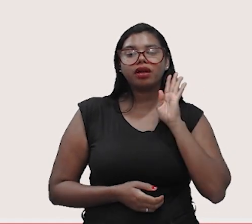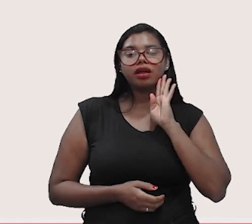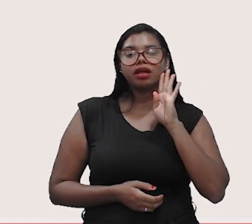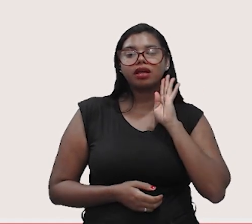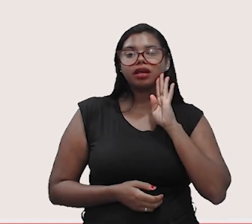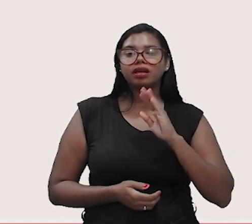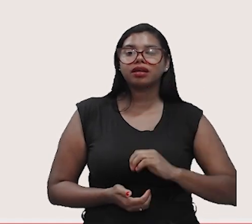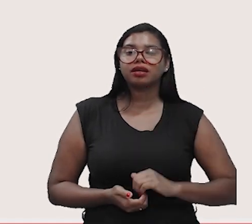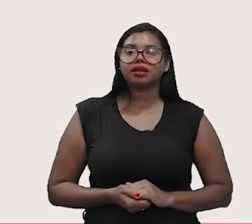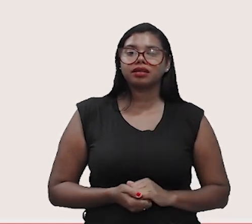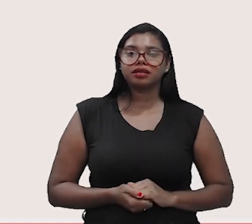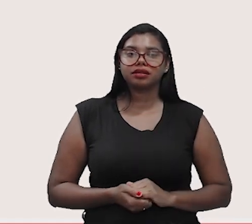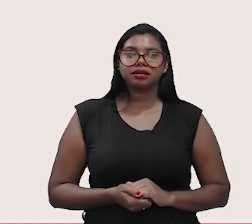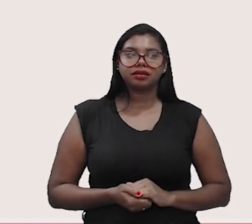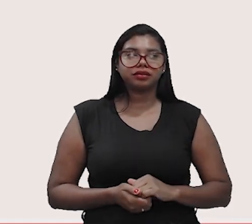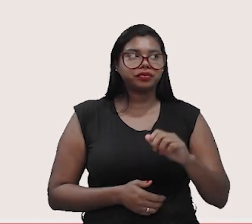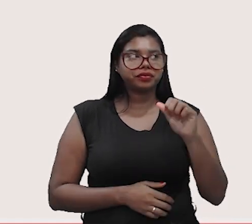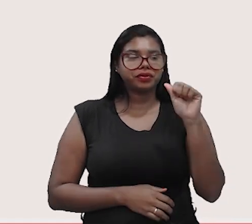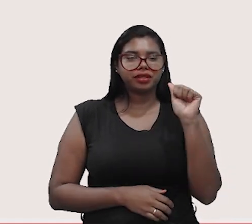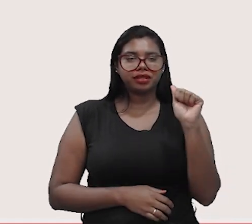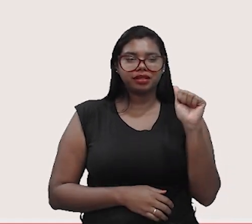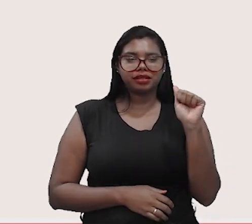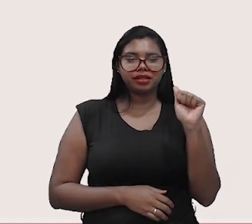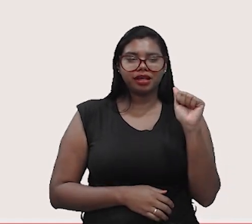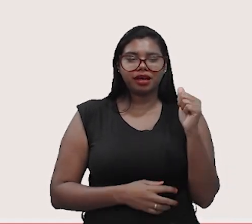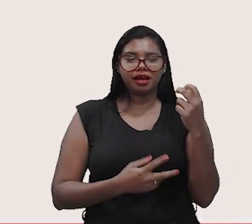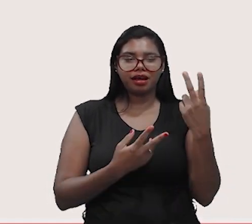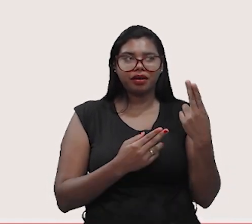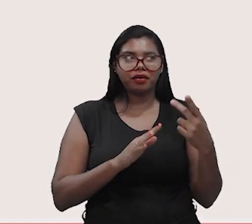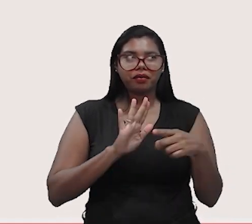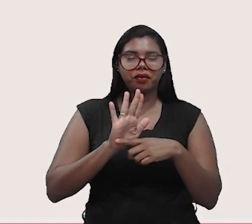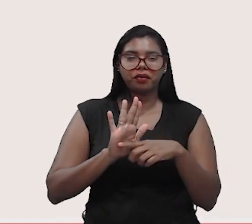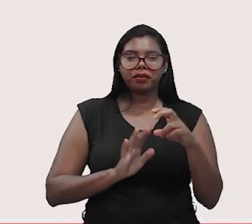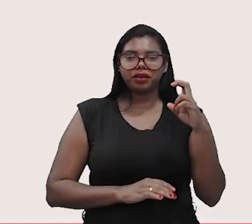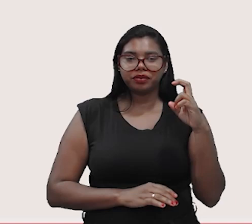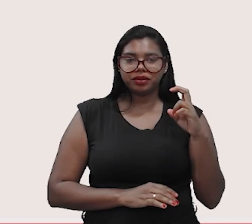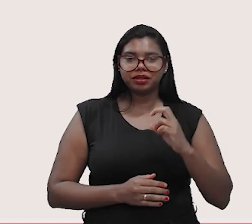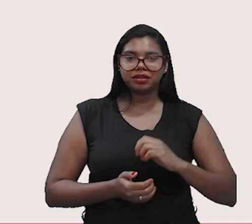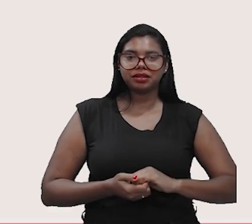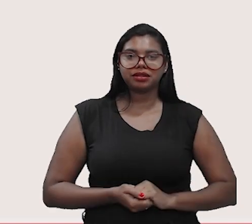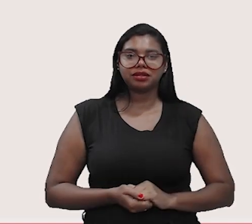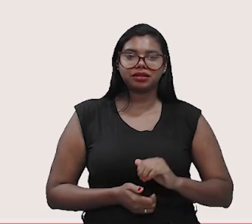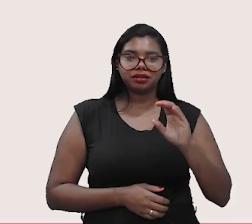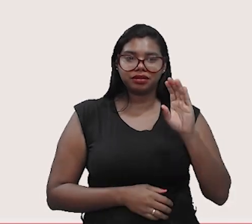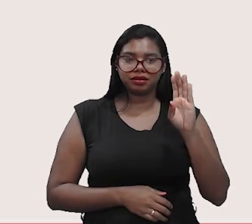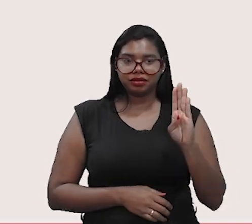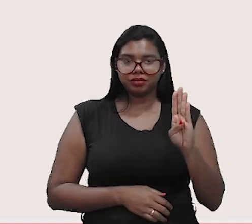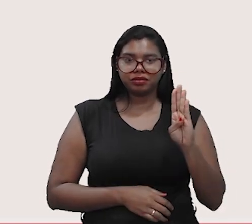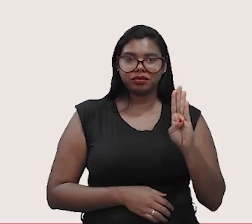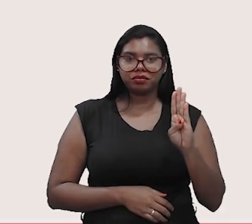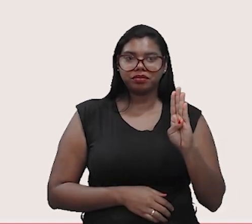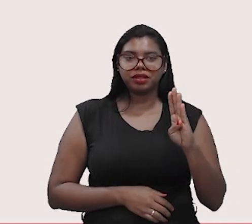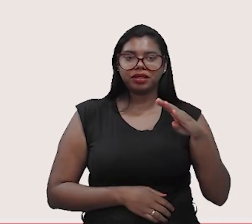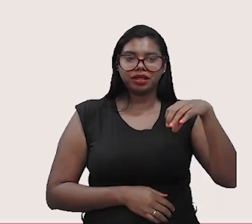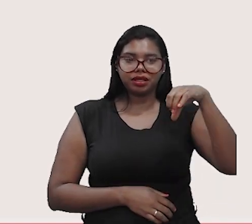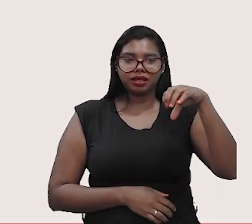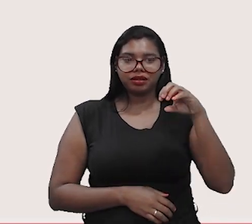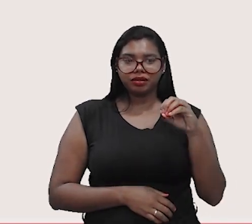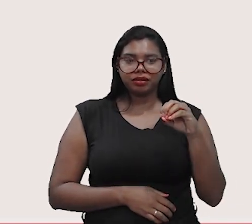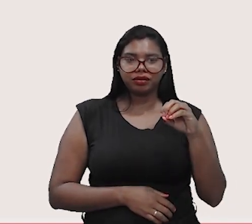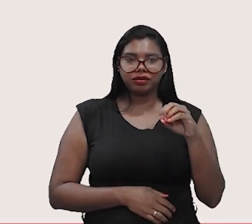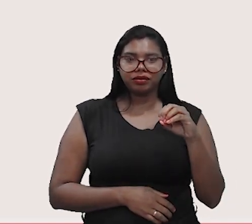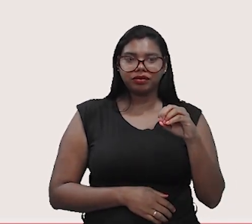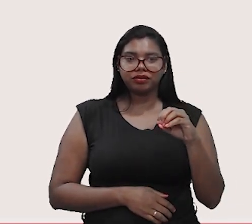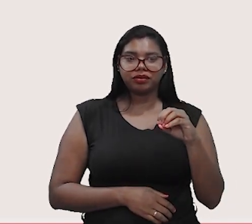vou colocar aqui, ó. A é igual a menos 5. B é 90 e C é